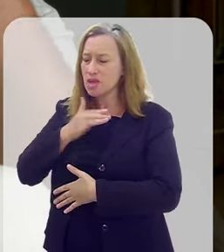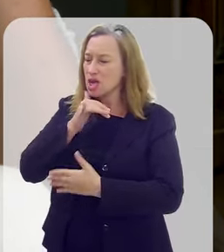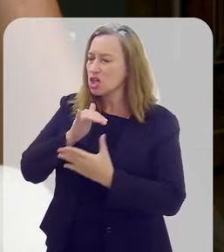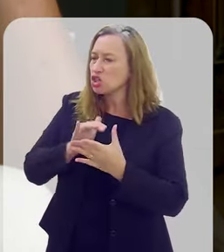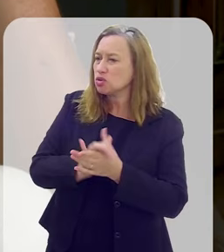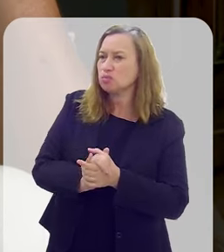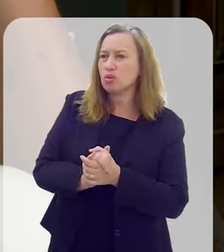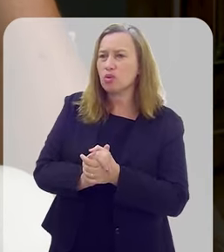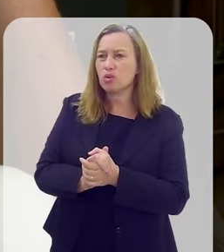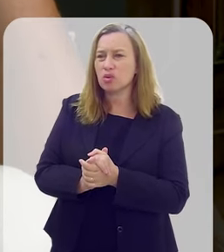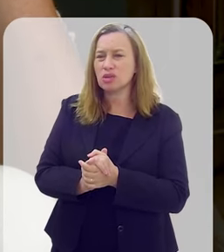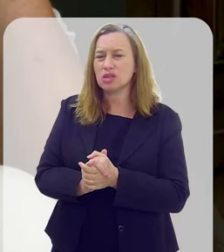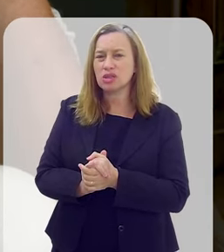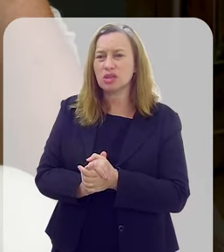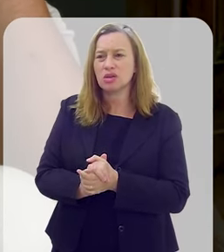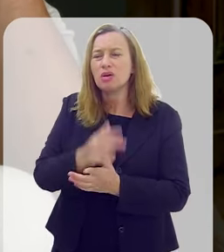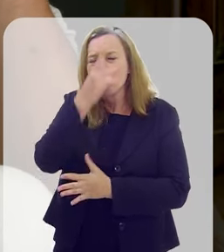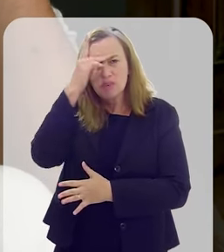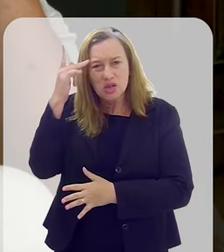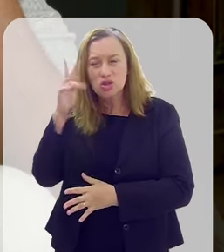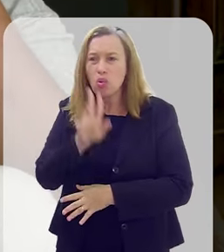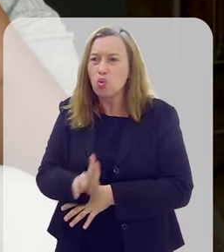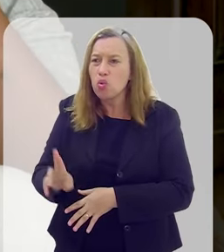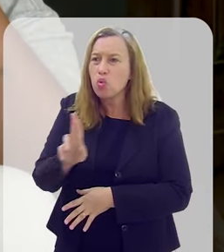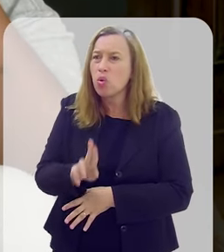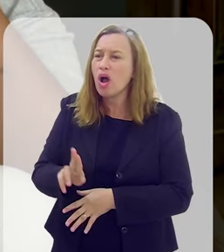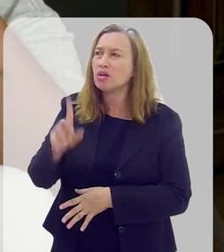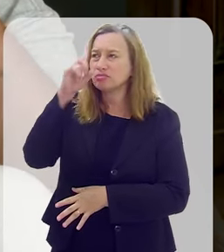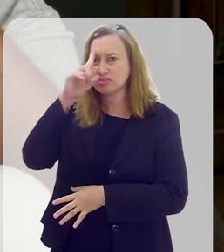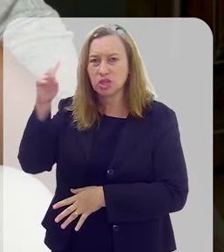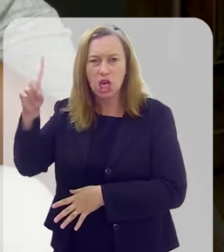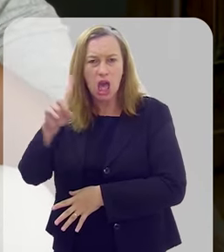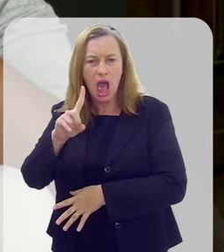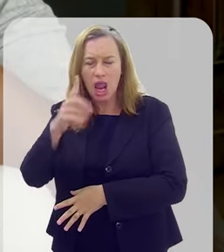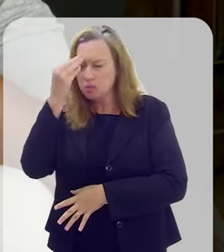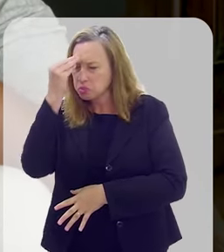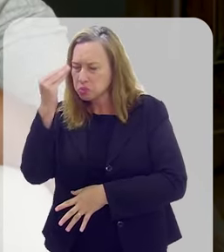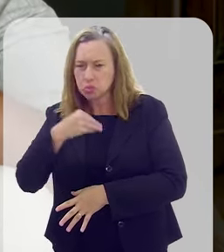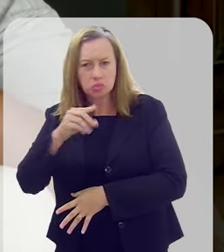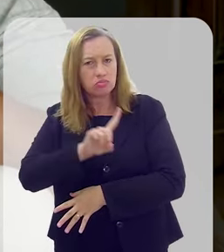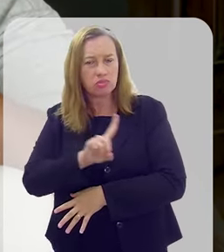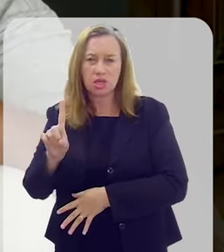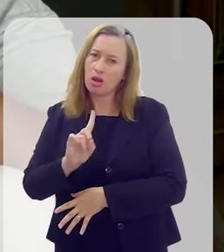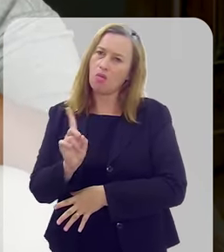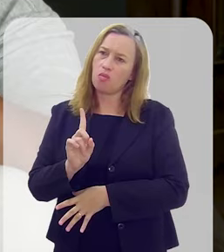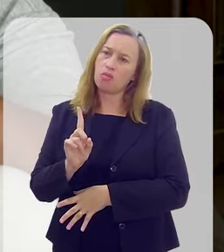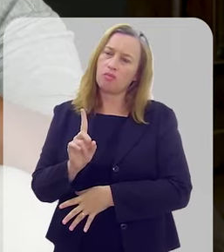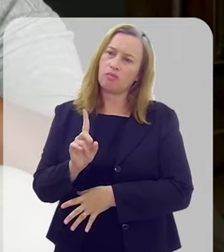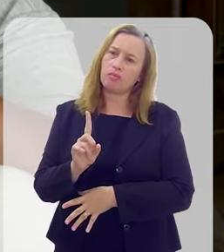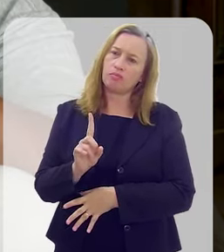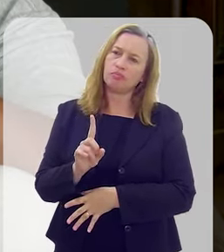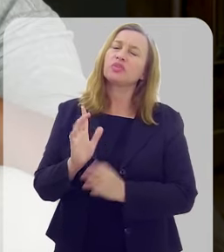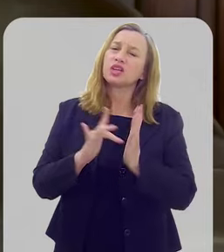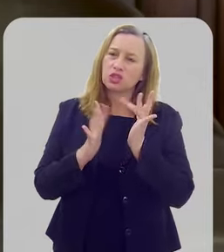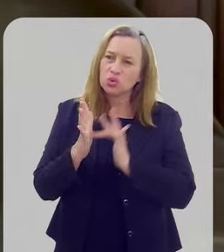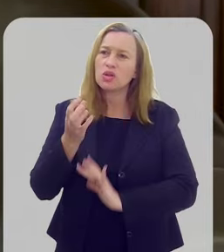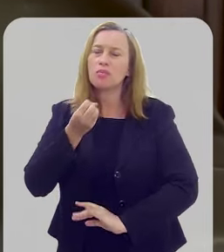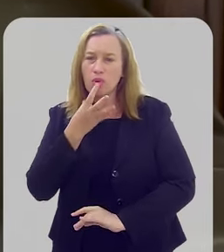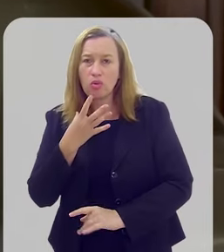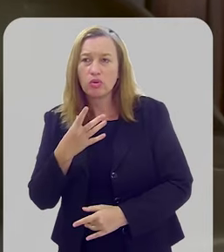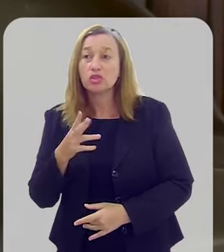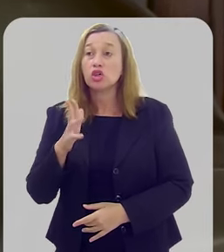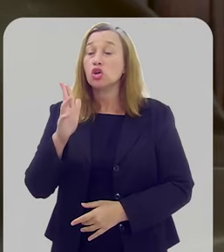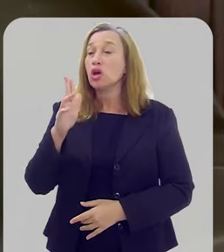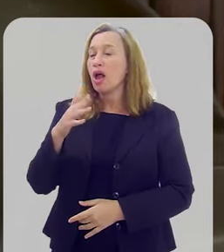por ela ter sido essa figura usada por Deus ela não desistiu de mim aleluia né